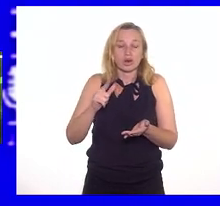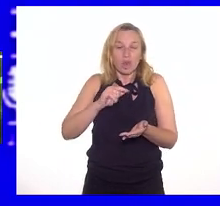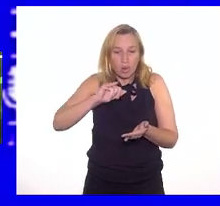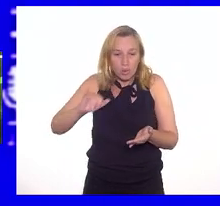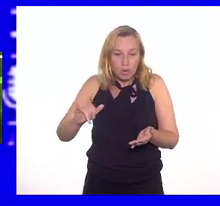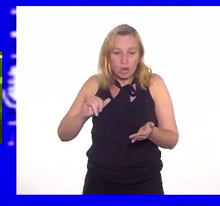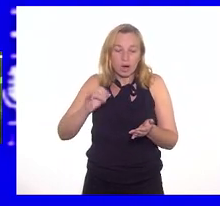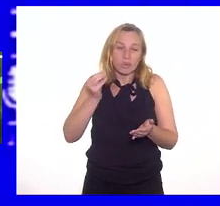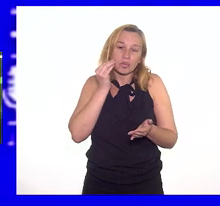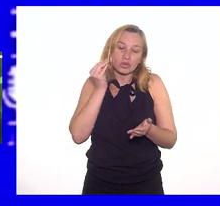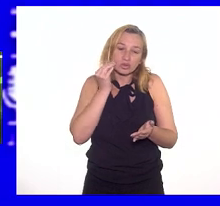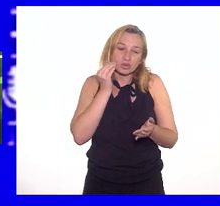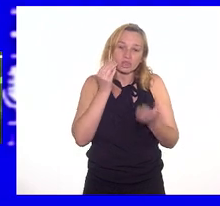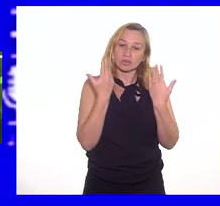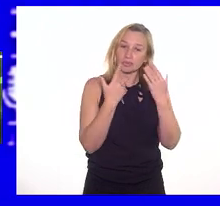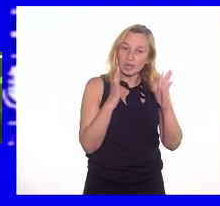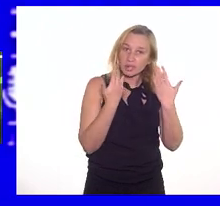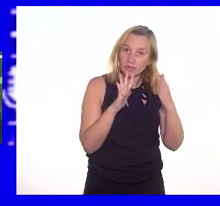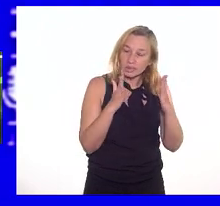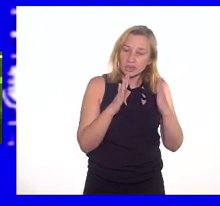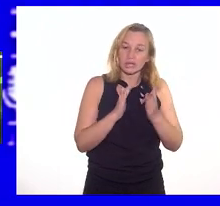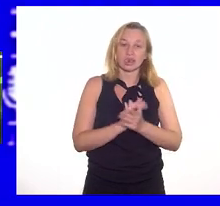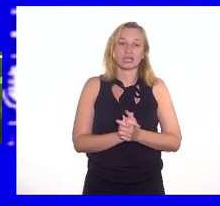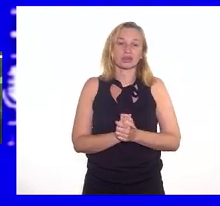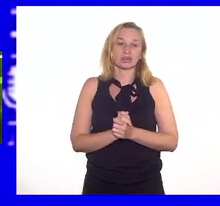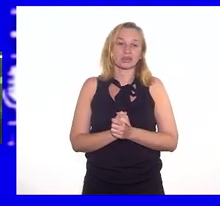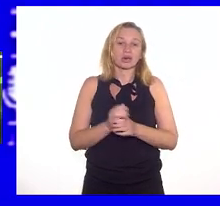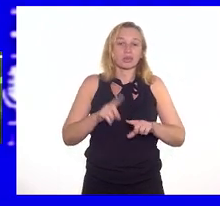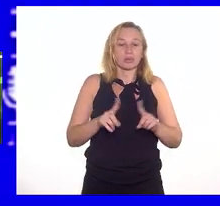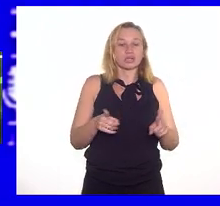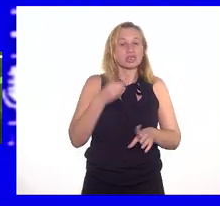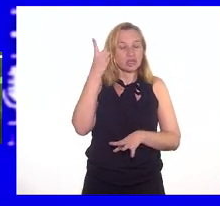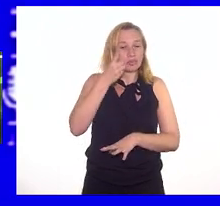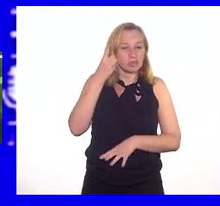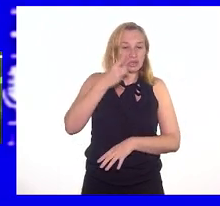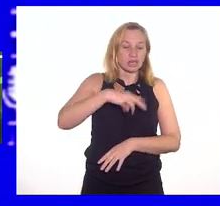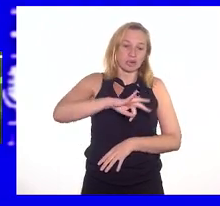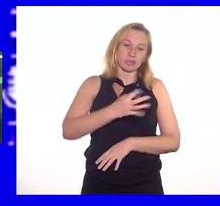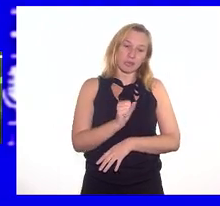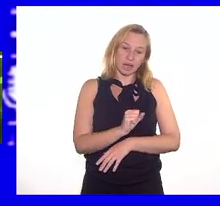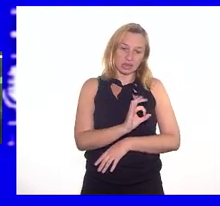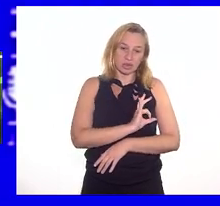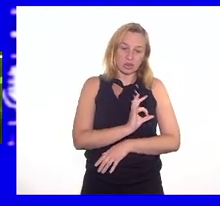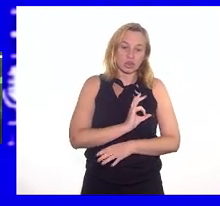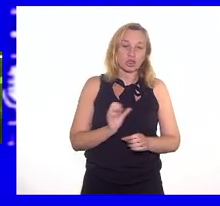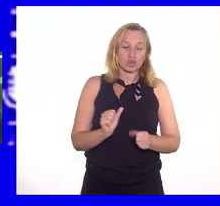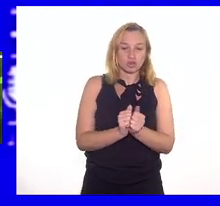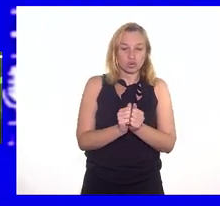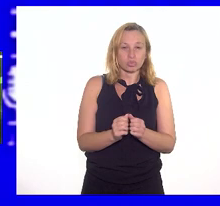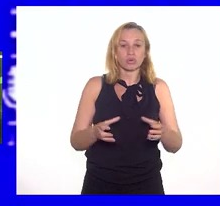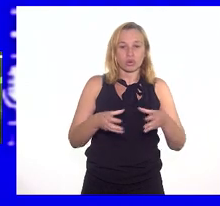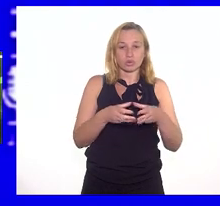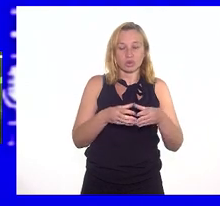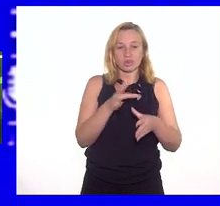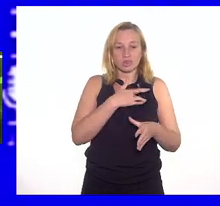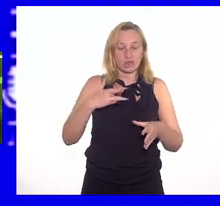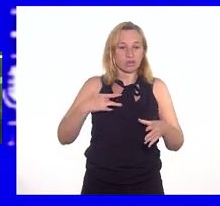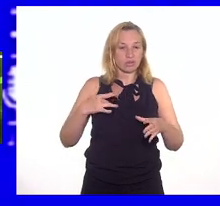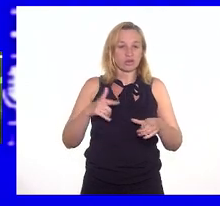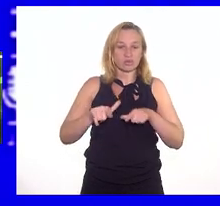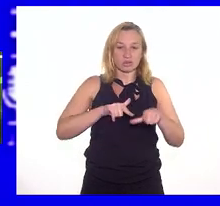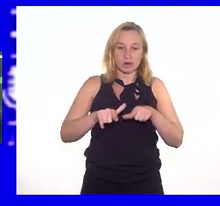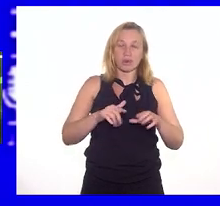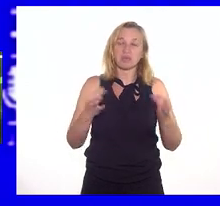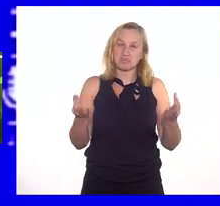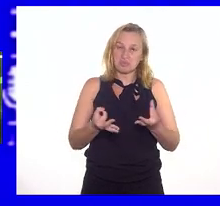de parabenizá-la, né, em público, mas a deputada Marta Rocha, juntamente com a Comissão de Saúde, realmente fez um trabalho